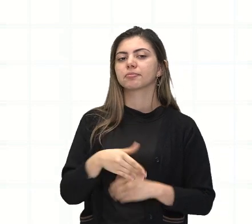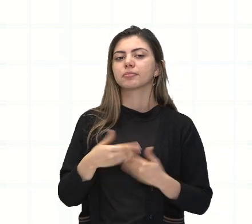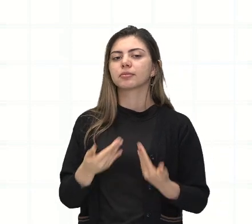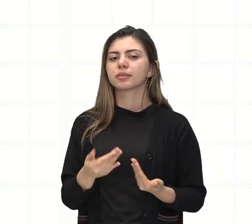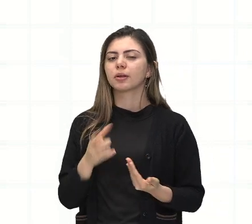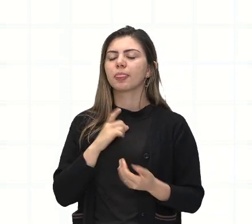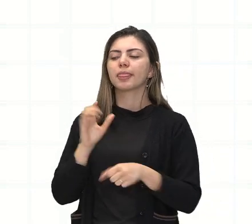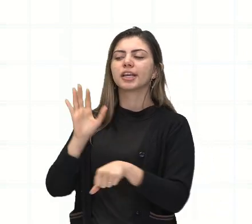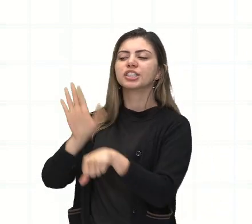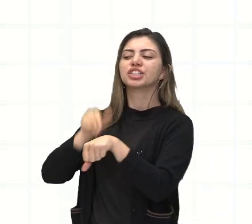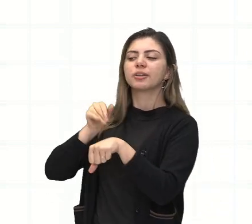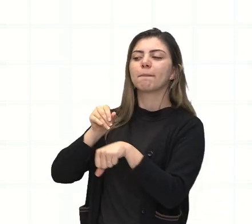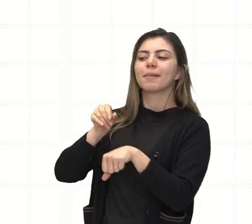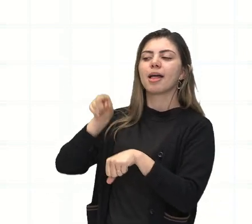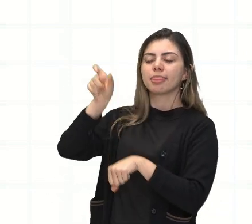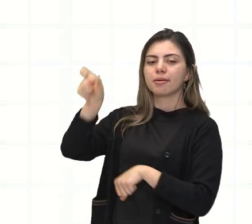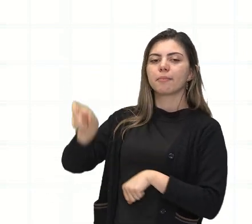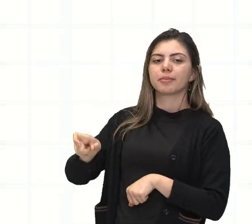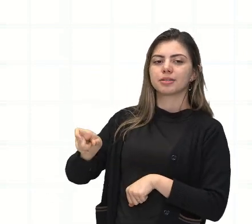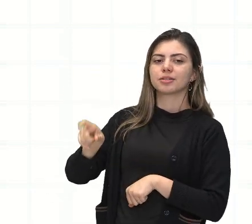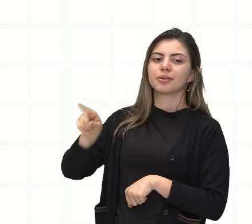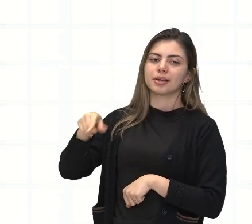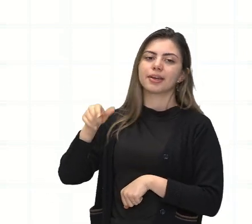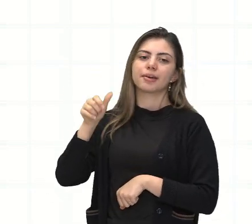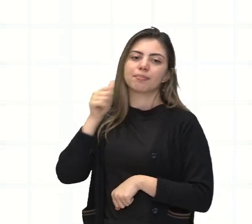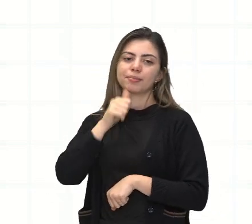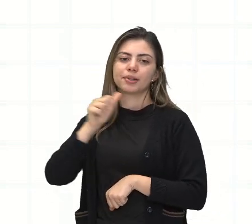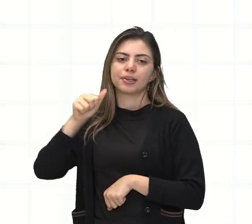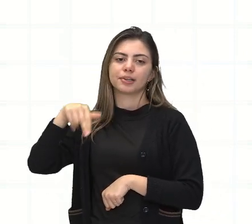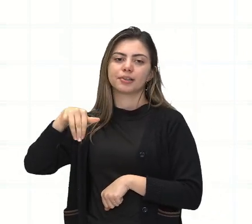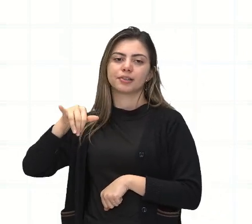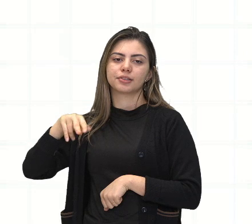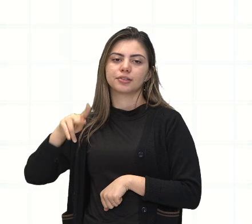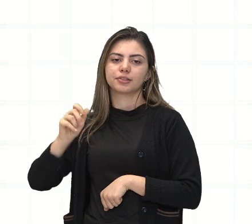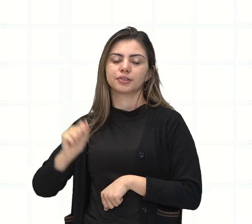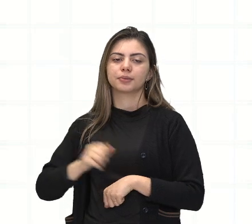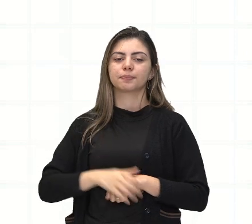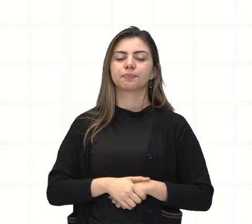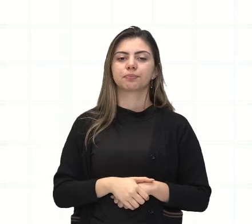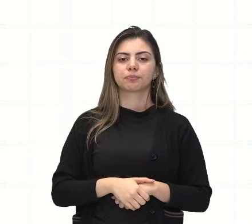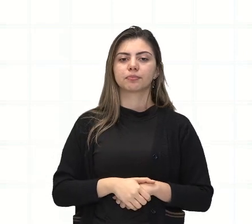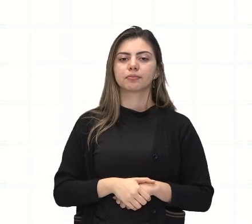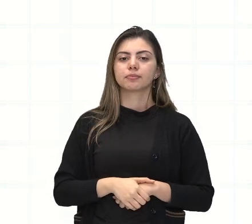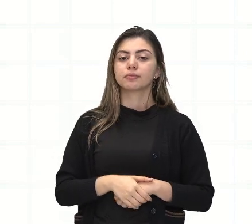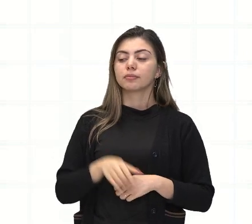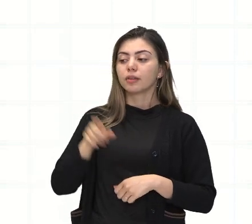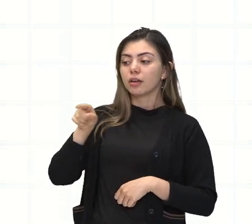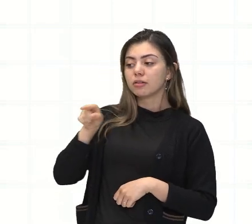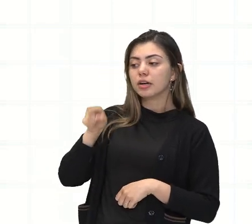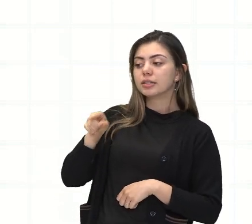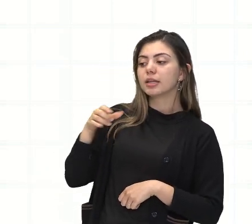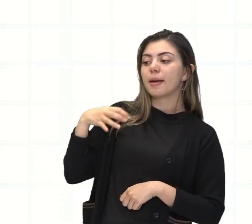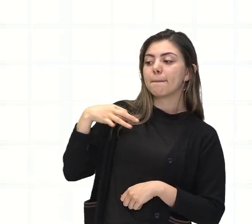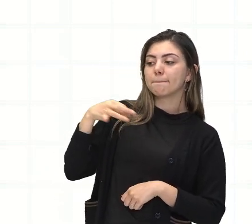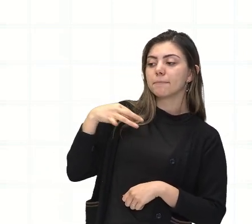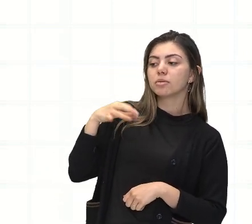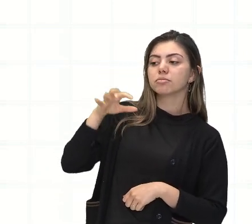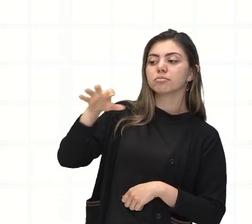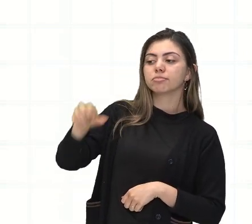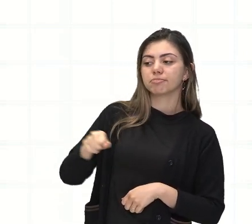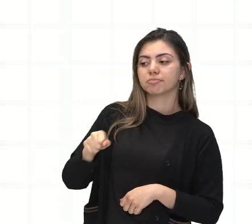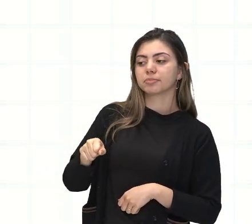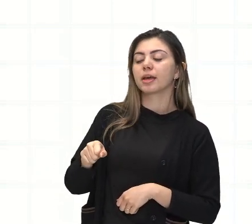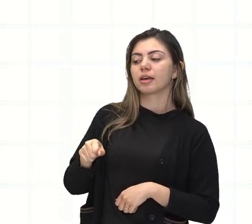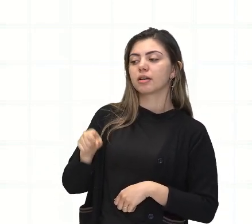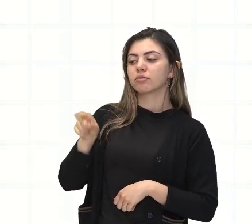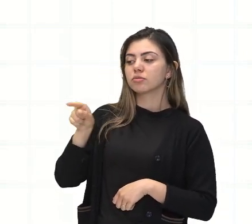sendo chamado aqui é a Aninha. E aí, continuando, pegue a blusa que